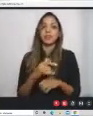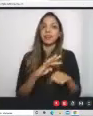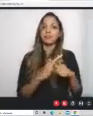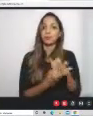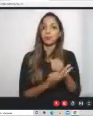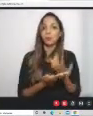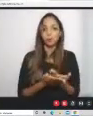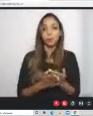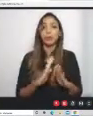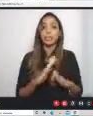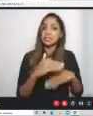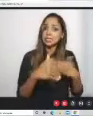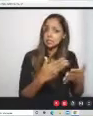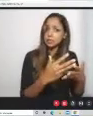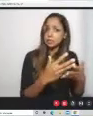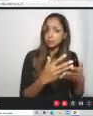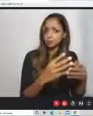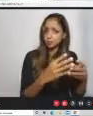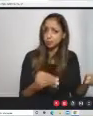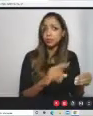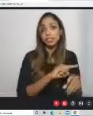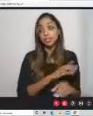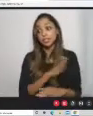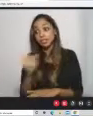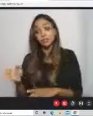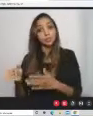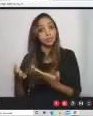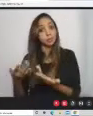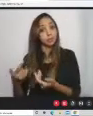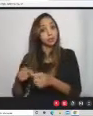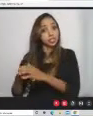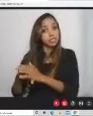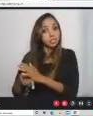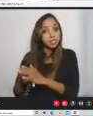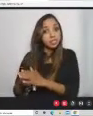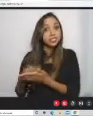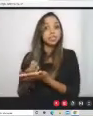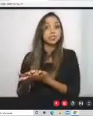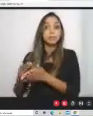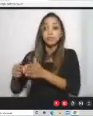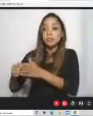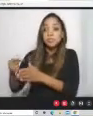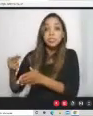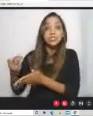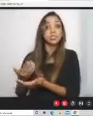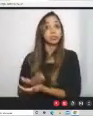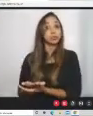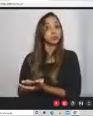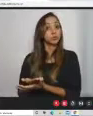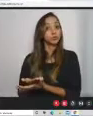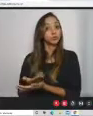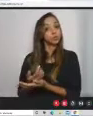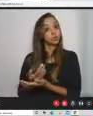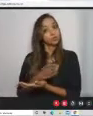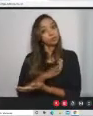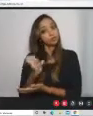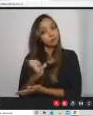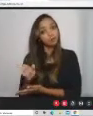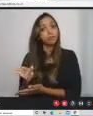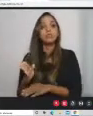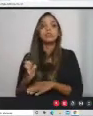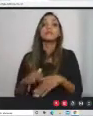cirurgias eletivas. E aí, tudo isso começa lá na atenção básica, vereadores. E a gente precisa aqui unir